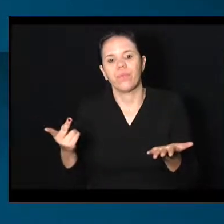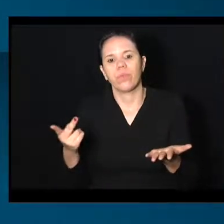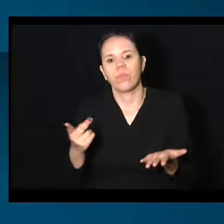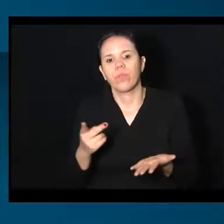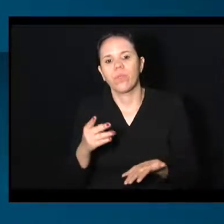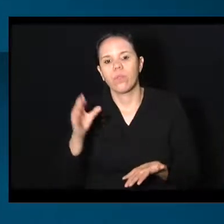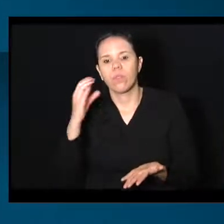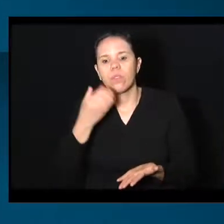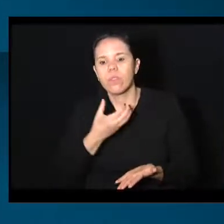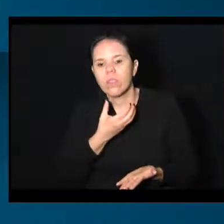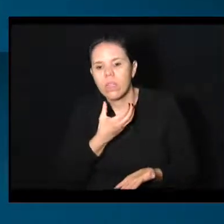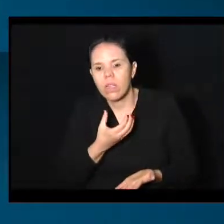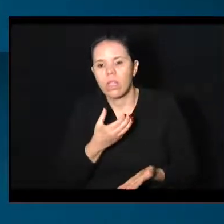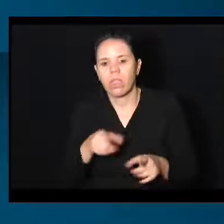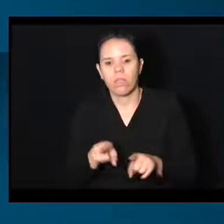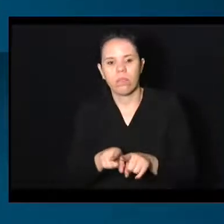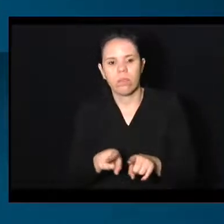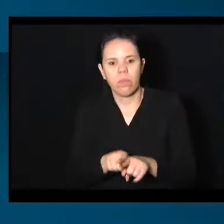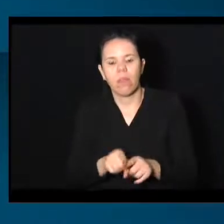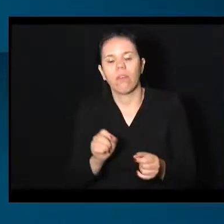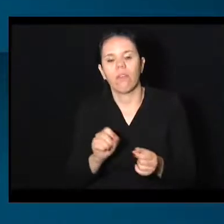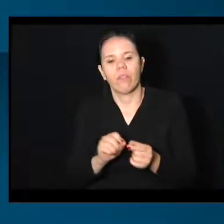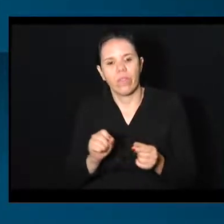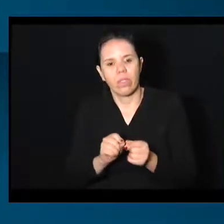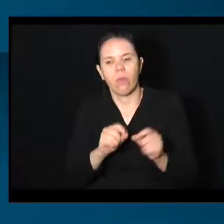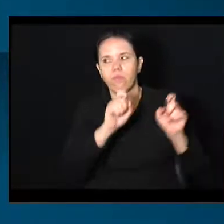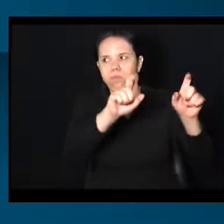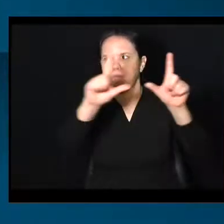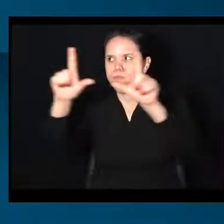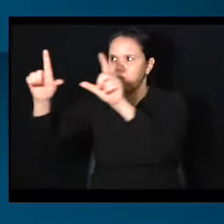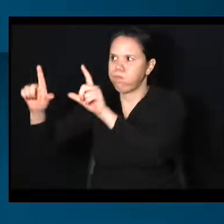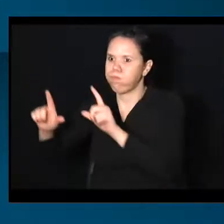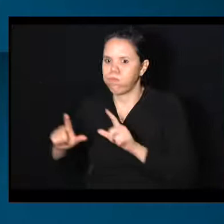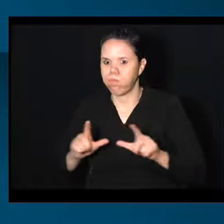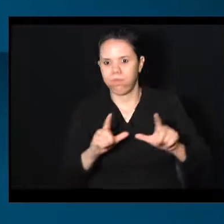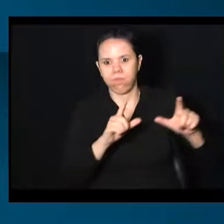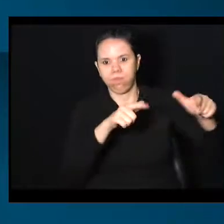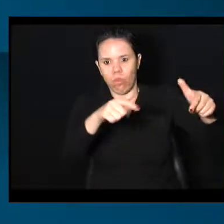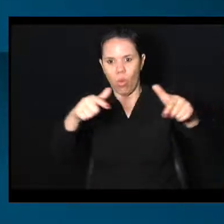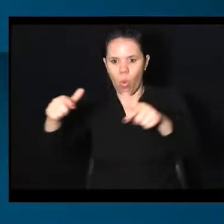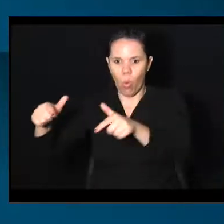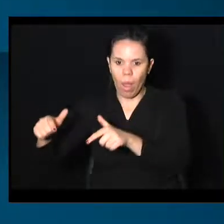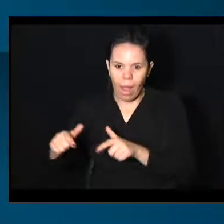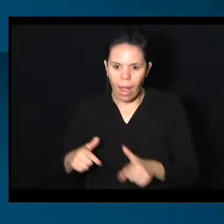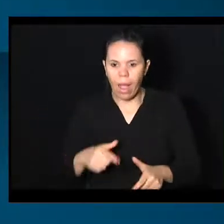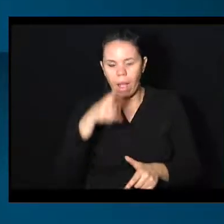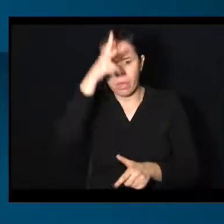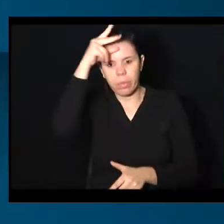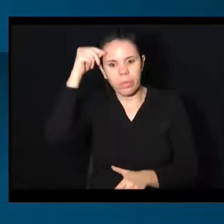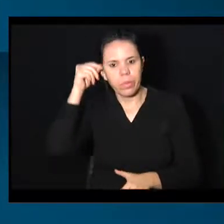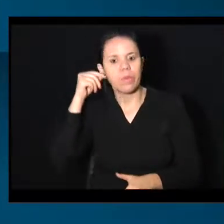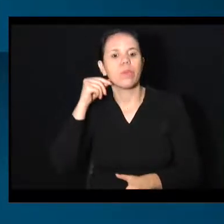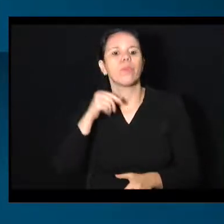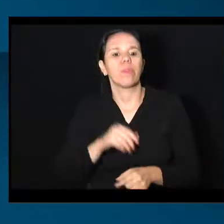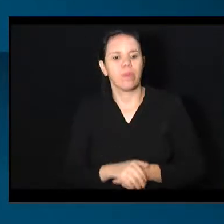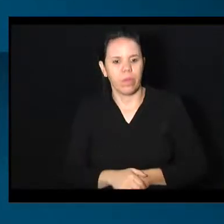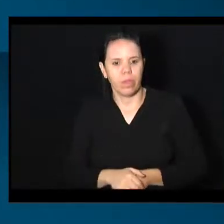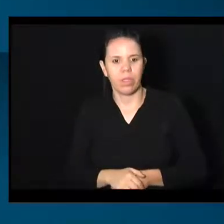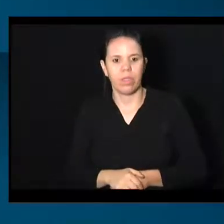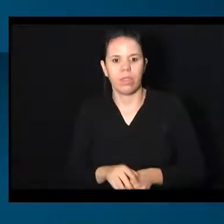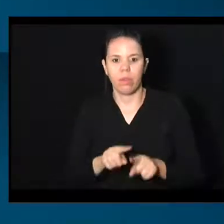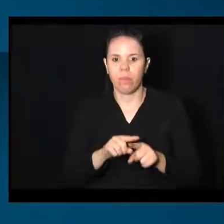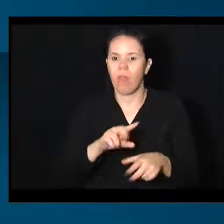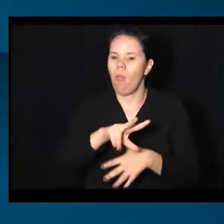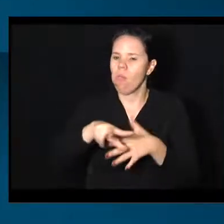que determina a fixação de placas em todas as repartições públicas municipais, informando que a corrupção